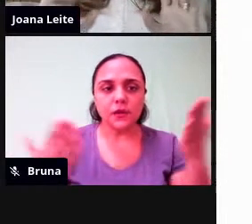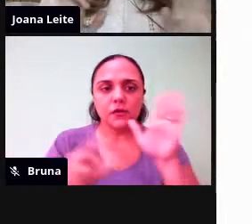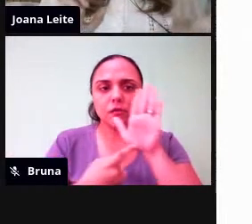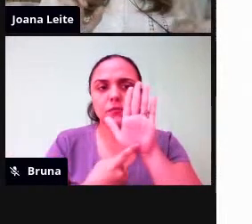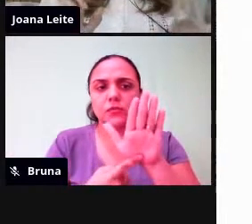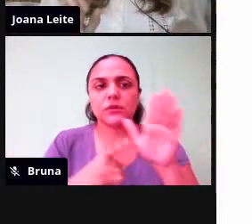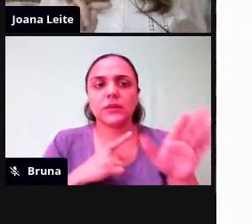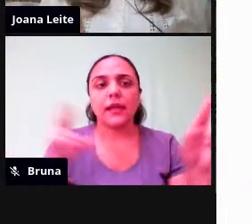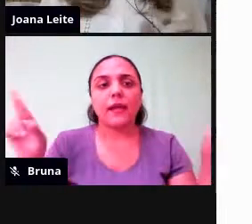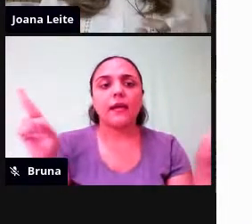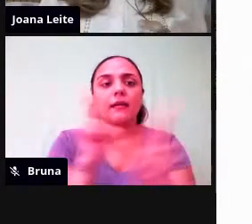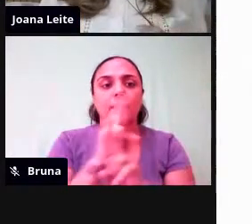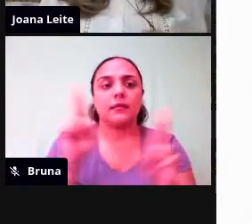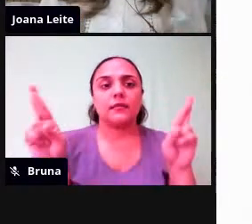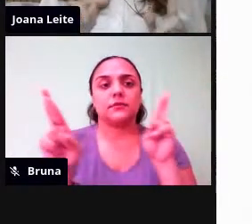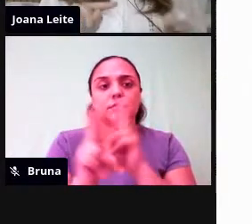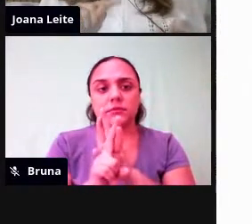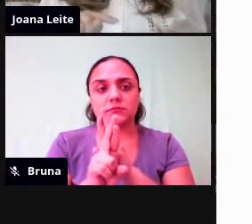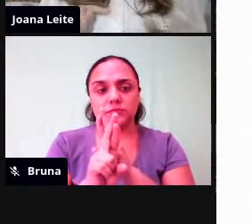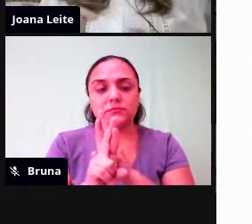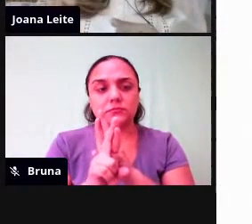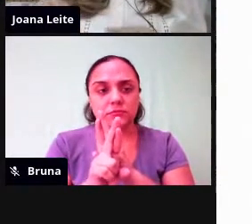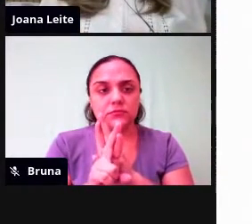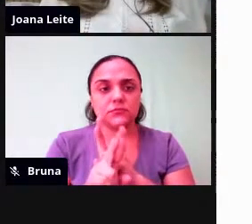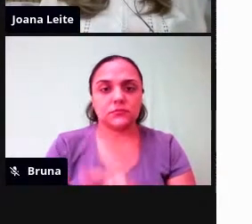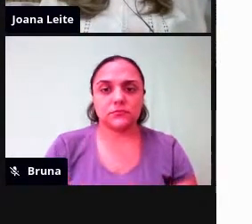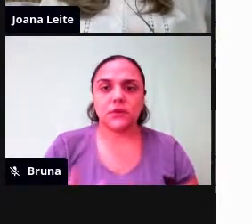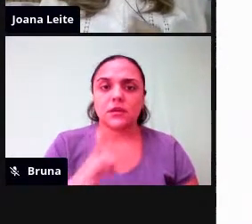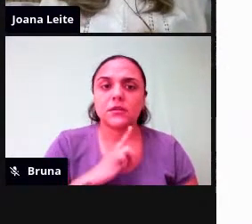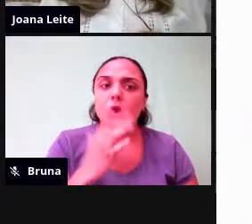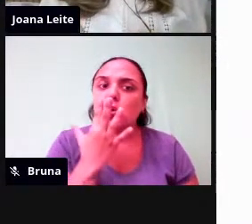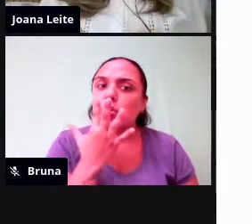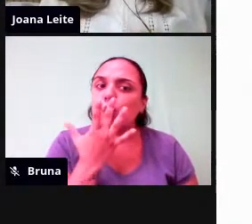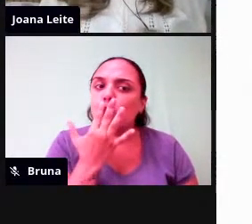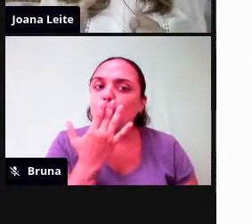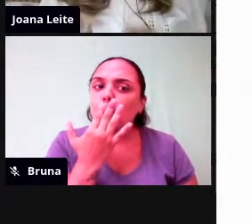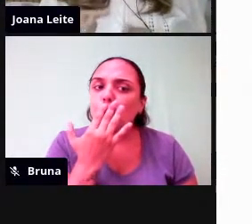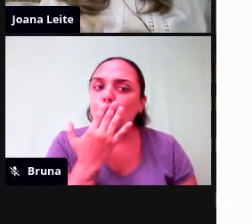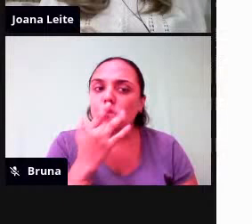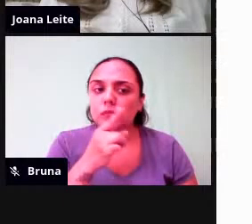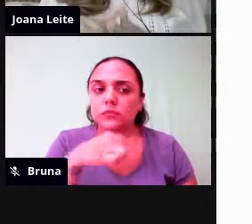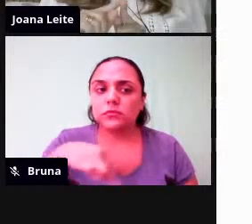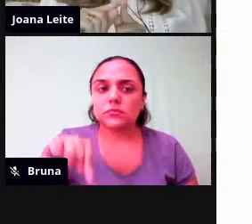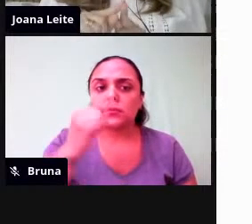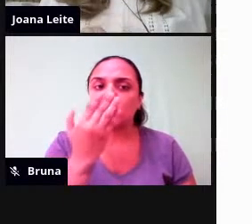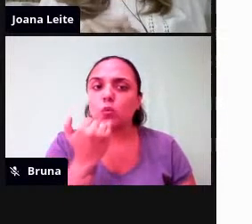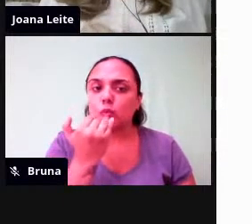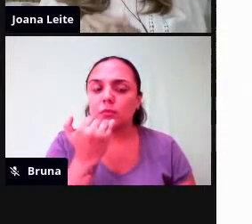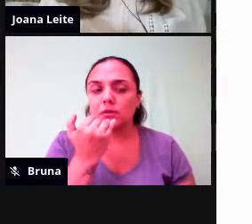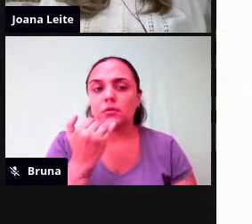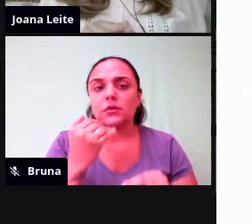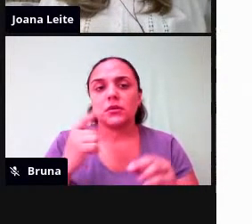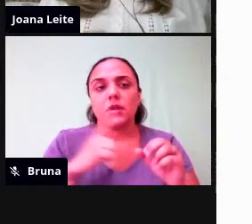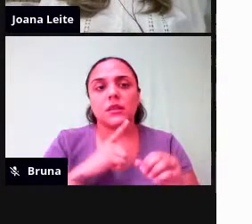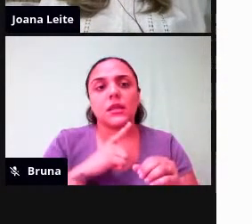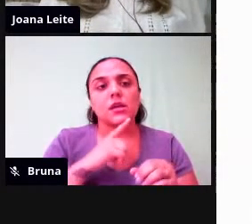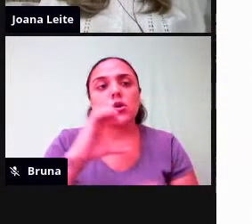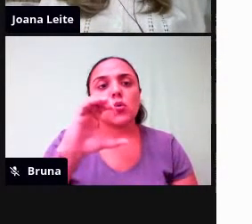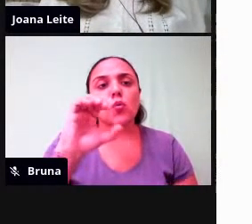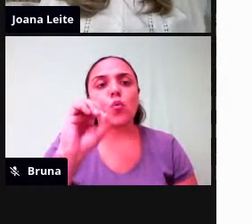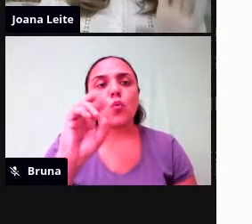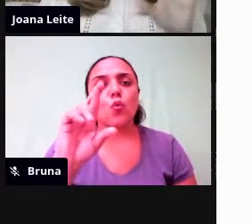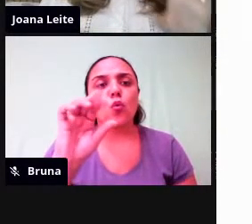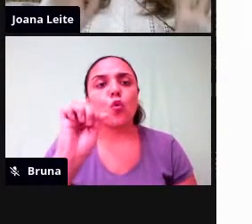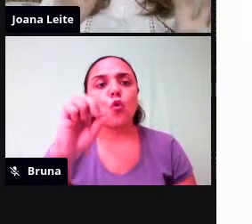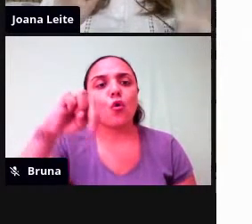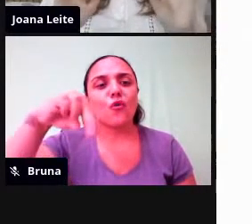essa relação, destacando que essa cor dos alimentos aqui, que ele falou, são todos à base de corantes